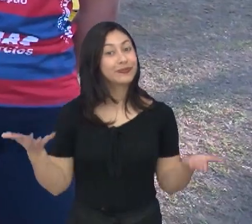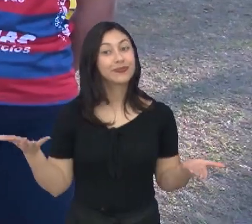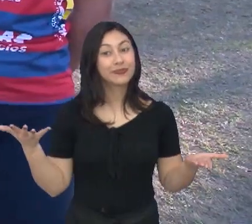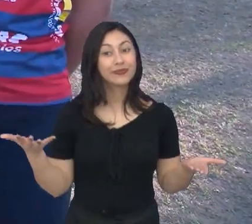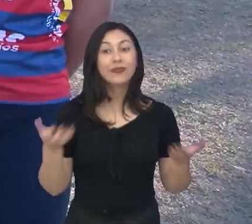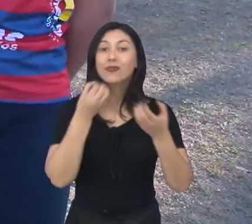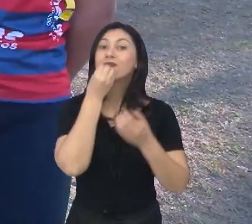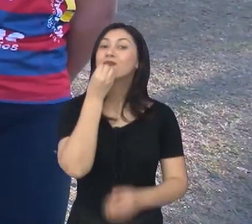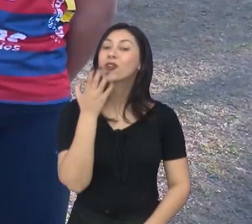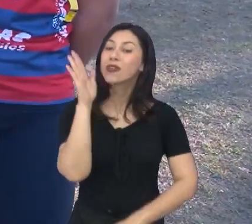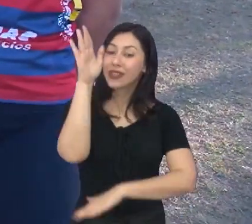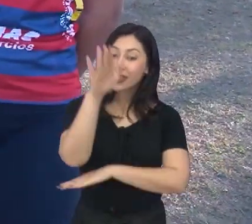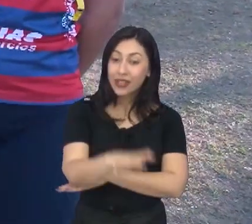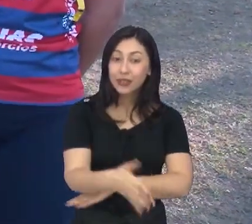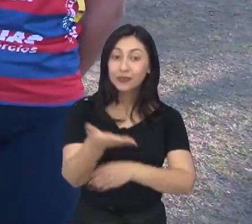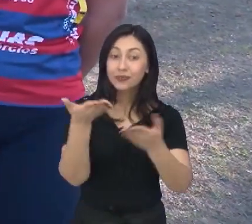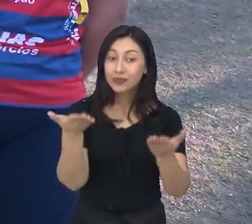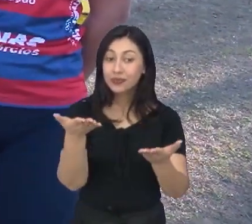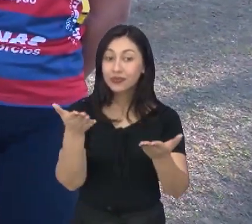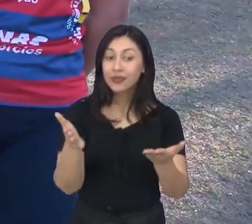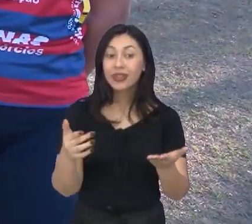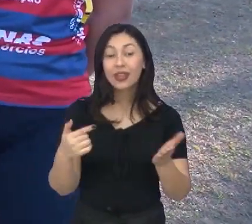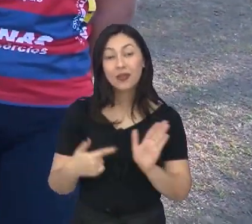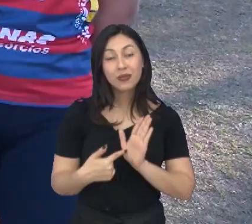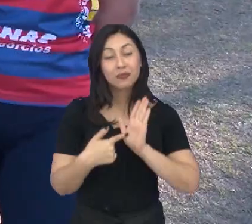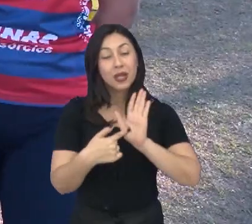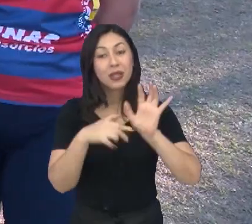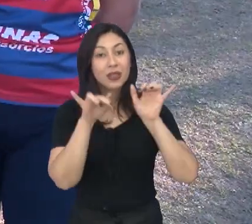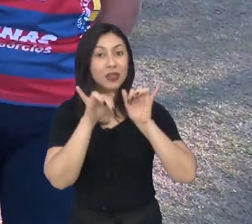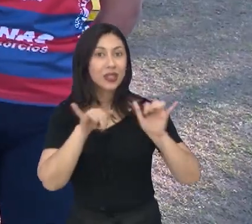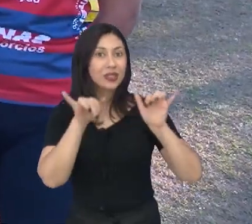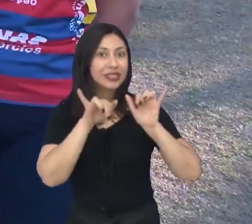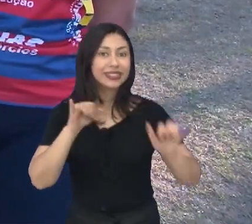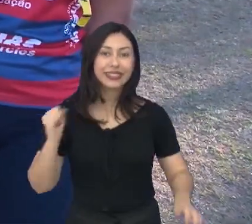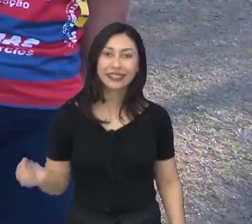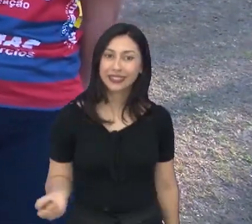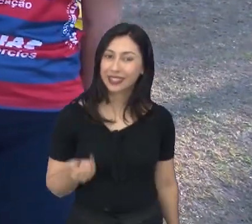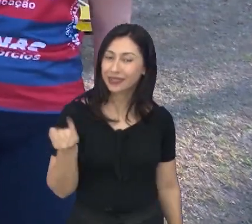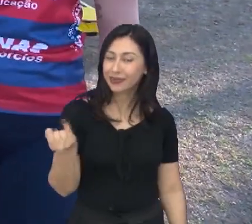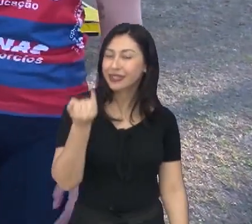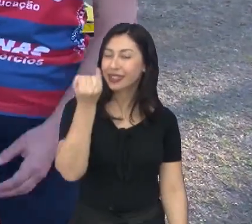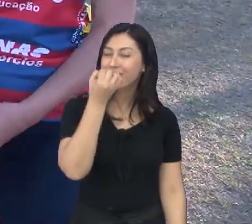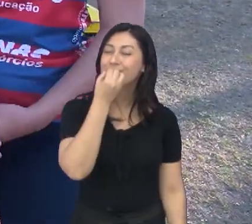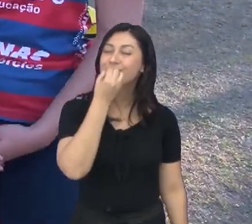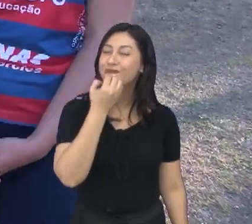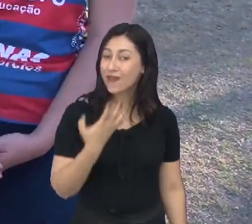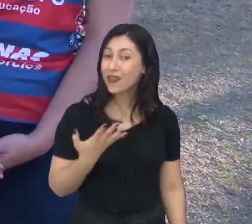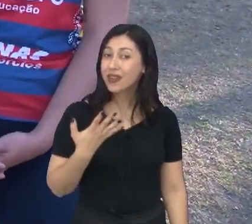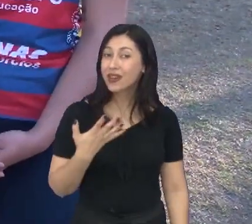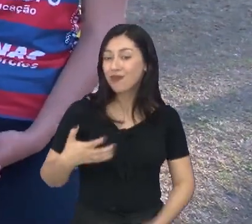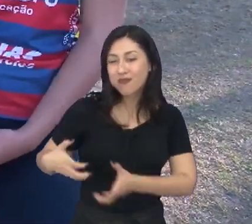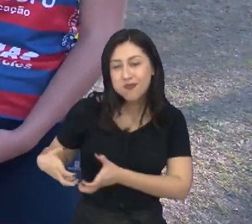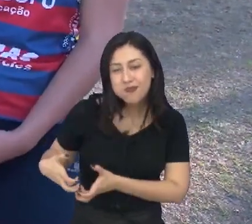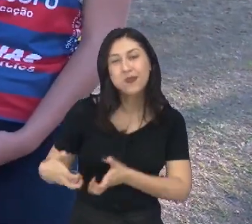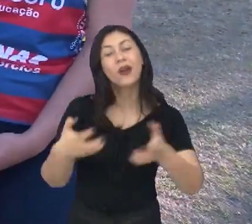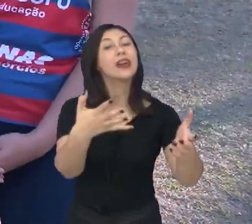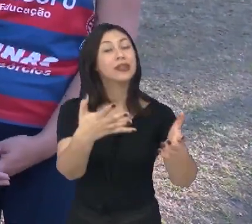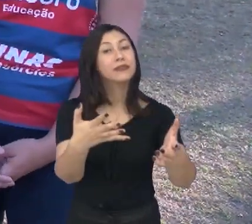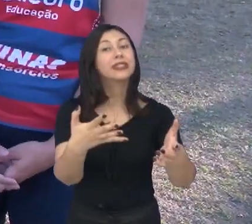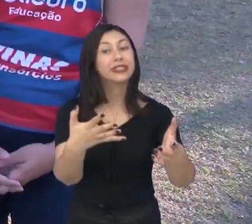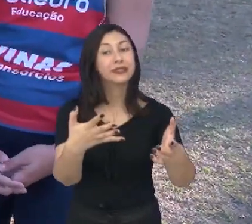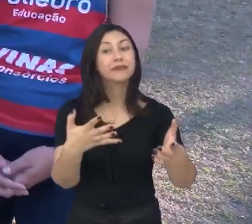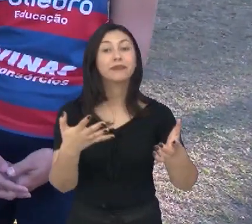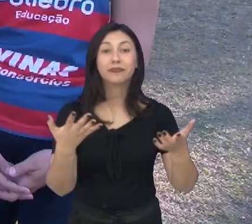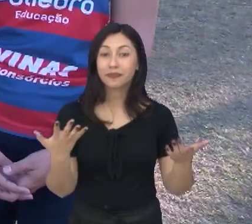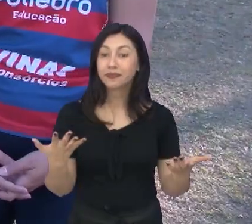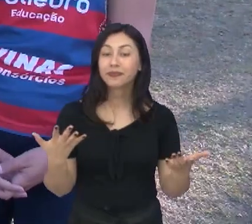muito boa tarde para você. Estamos aqui trazendo mais uma notícia importante, mais uma notícia boa para o rugby de São José dos Campos, o rugby feminino.